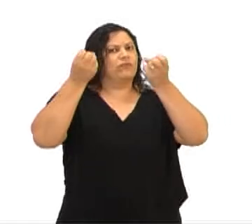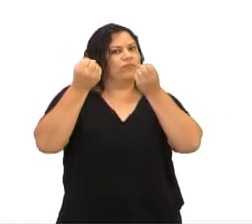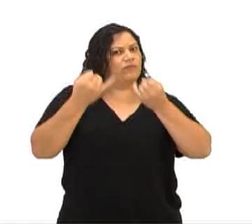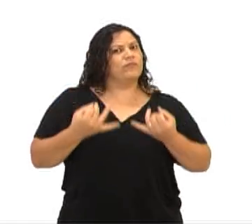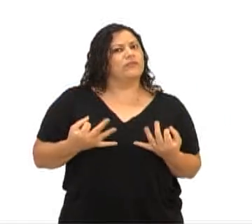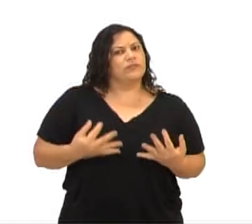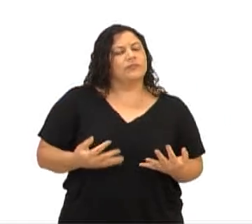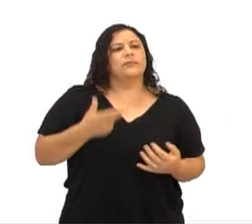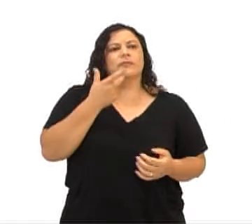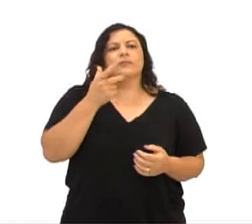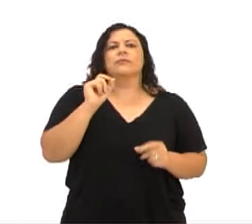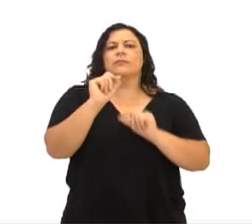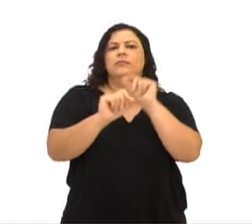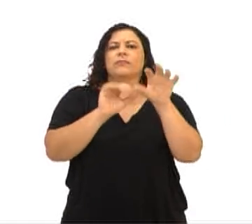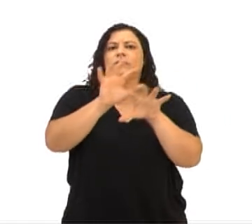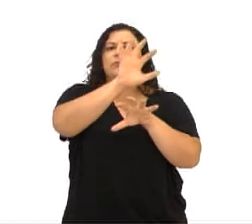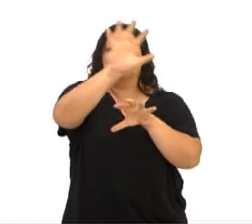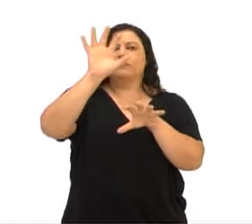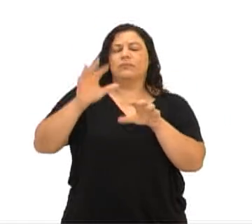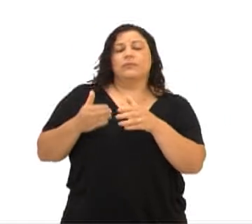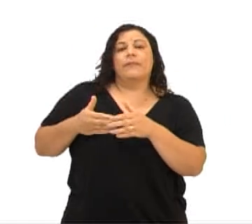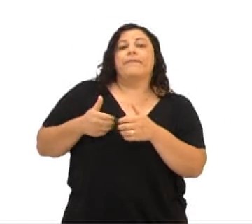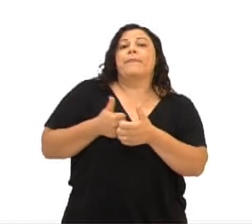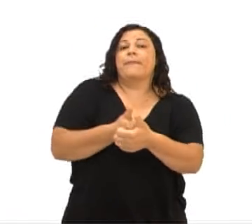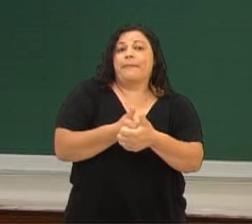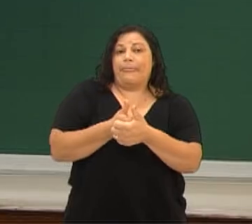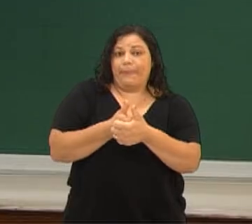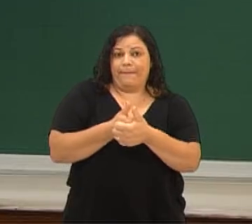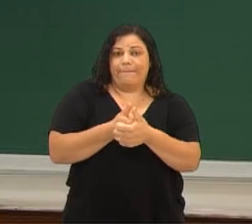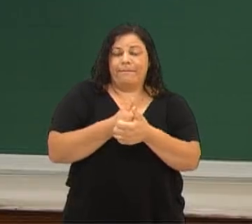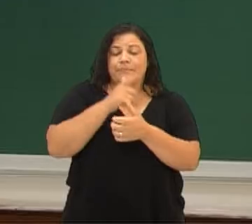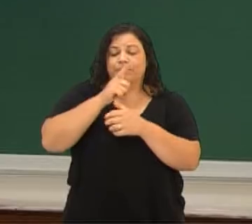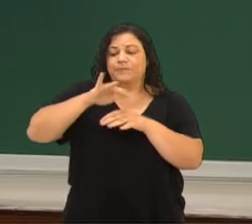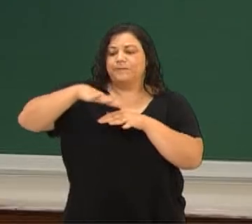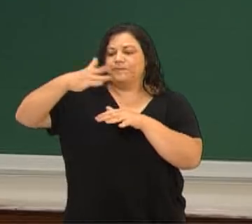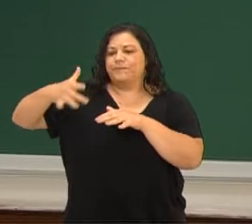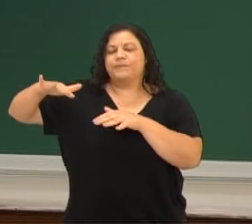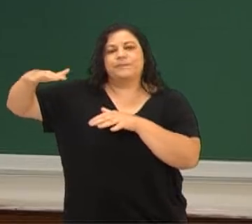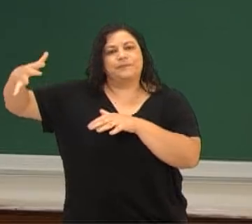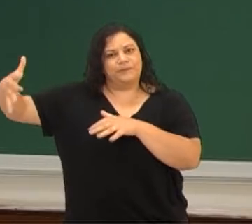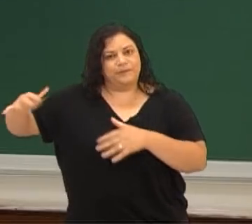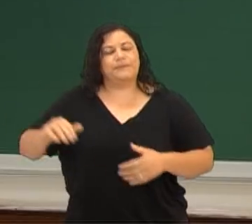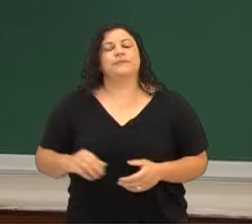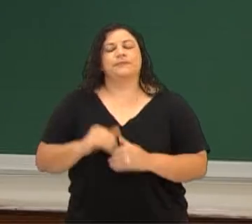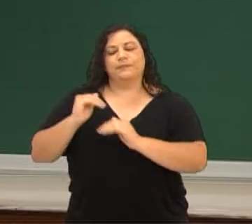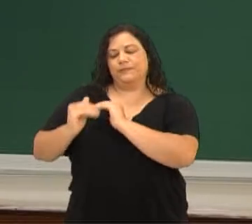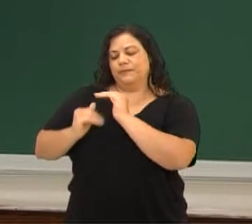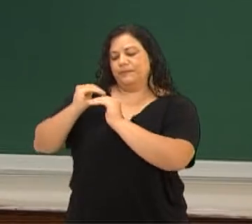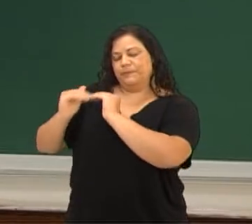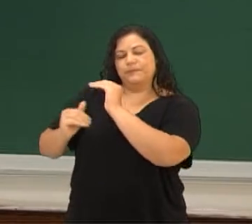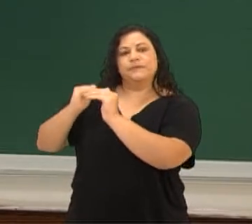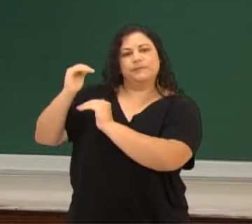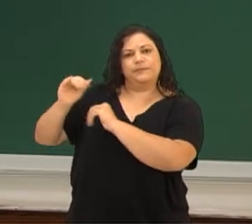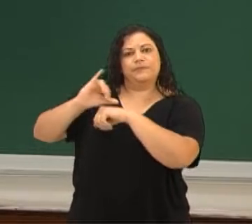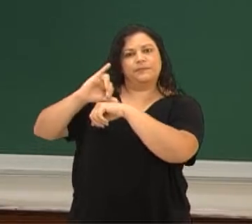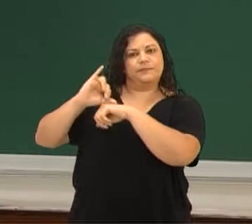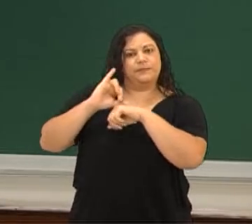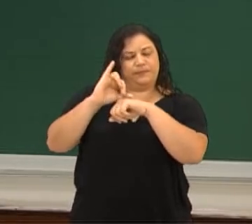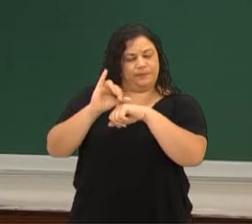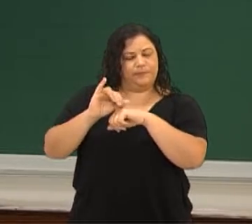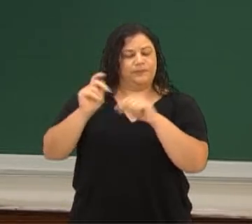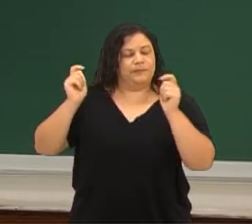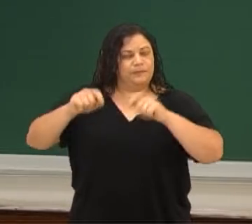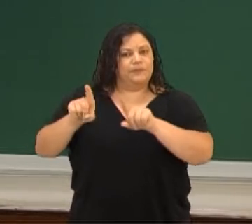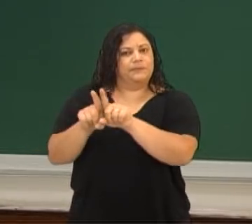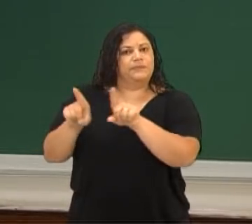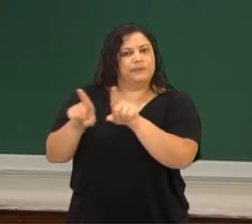são os que estão nas regiões litorâneas, né? Que têm acesso ao oceano, são os mais desenvolvidos, na parte central, ou até